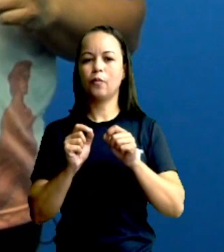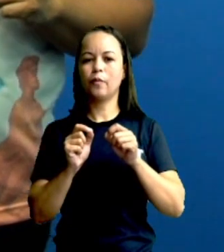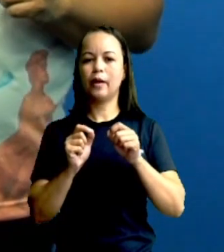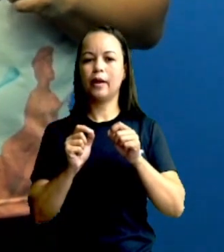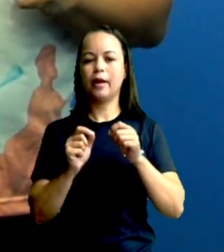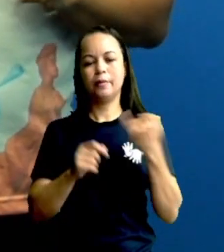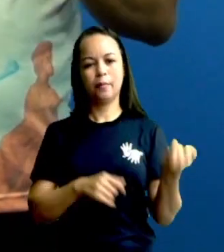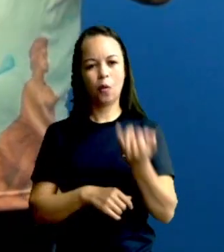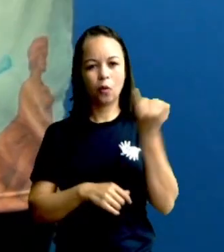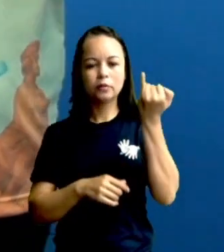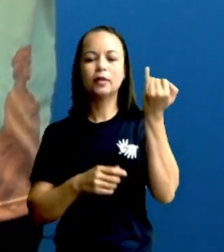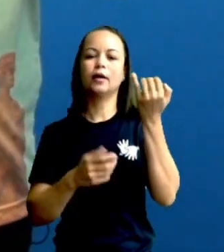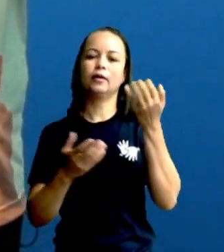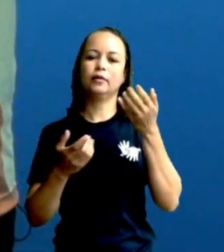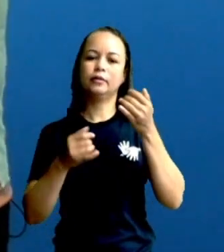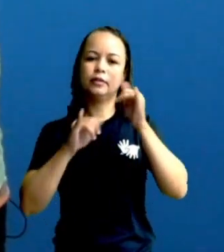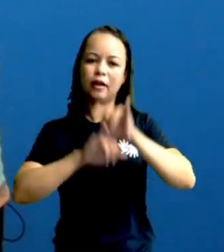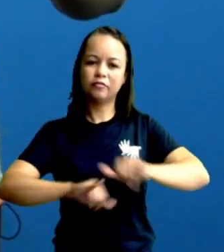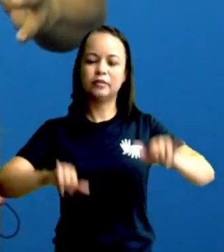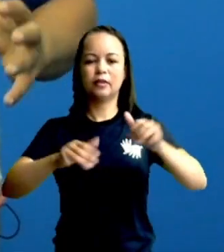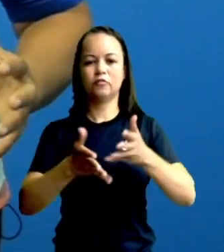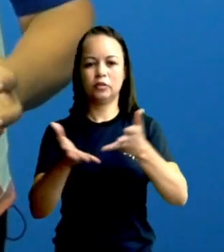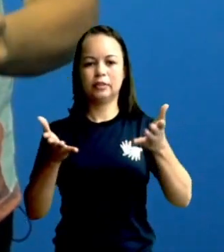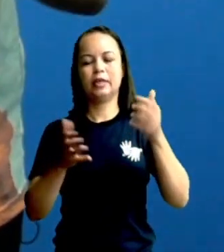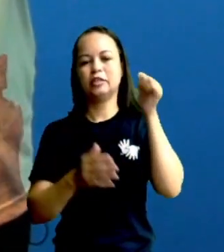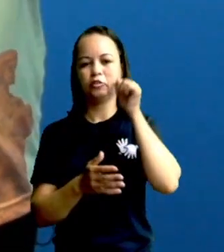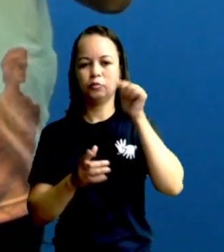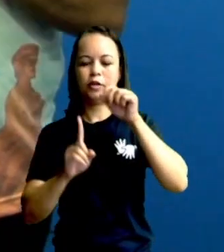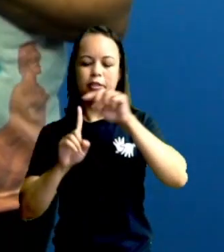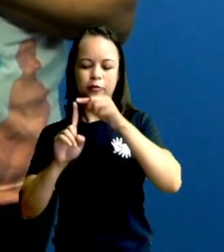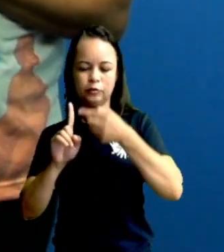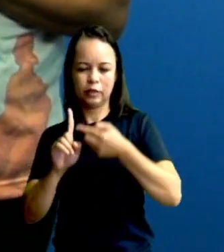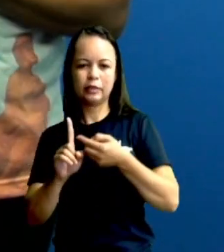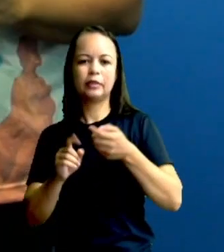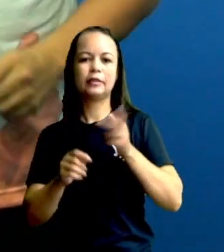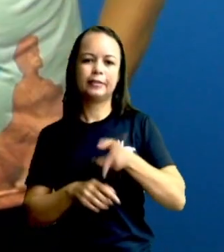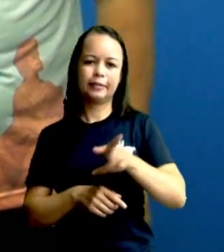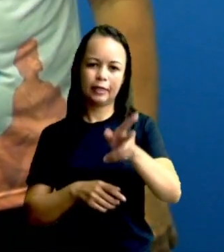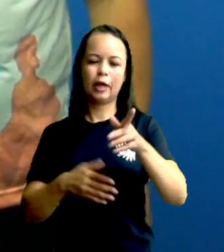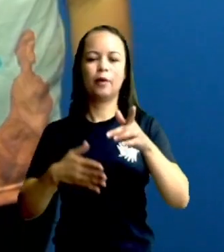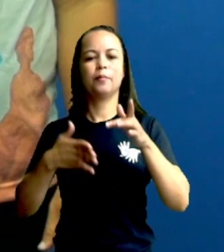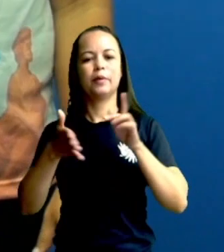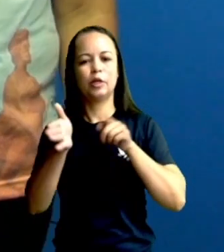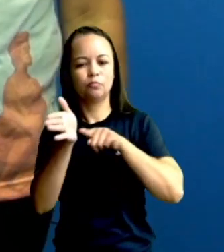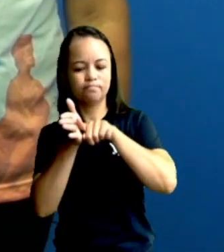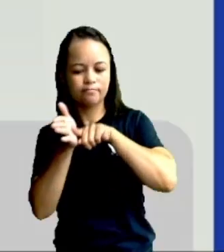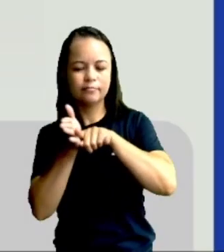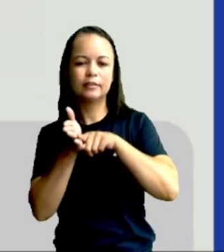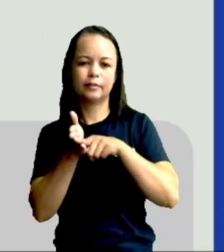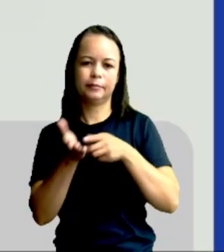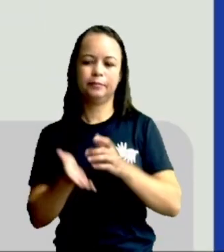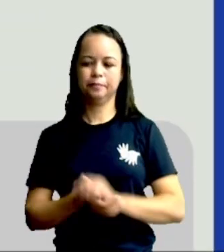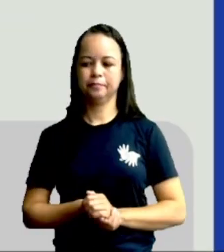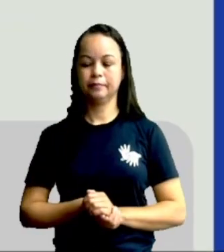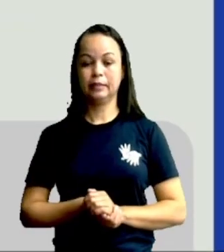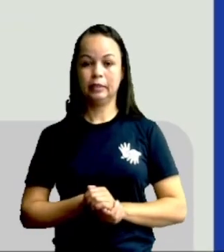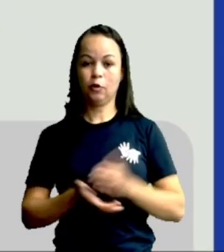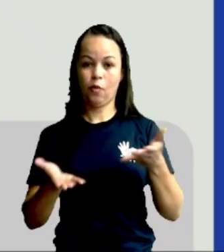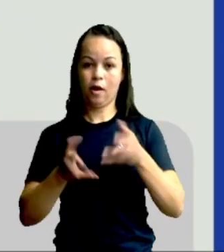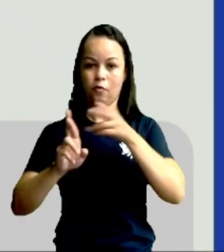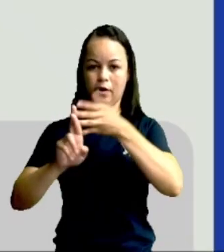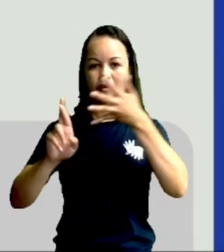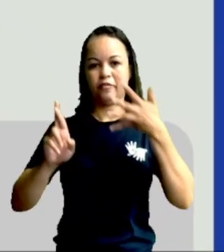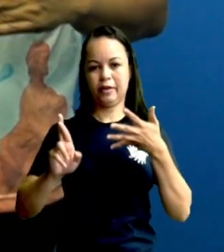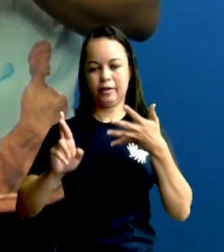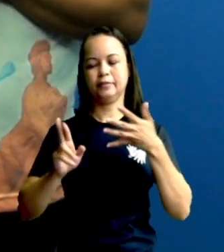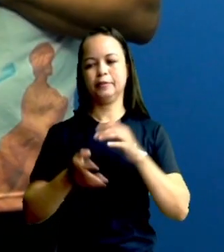Do pré-natal. Perfeito, gente? Por favor, produção, vamos para o nosso próximo slide. Abre essa imagem aí, por favor. Já vou pedir para a